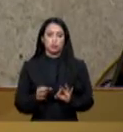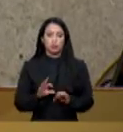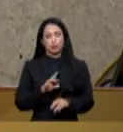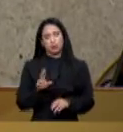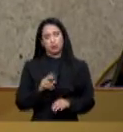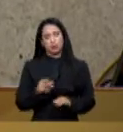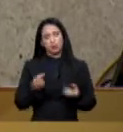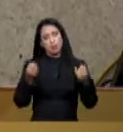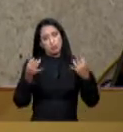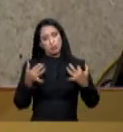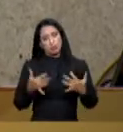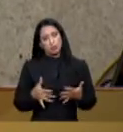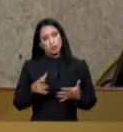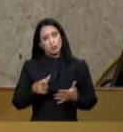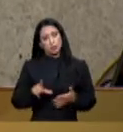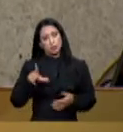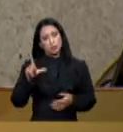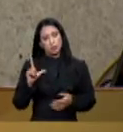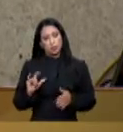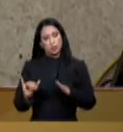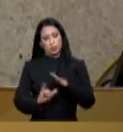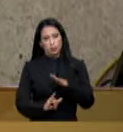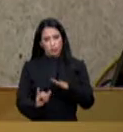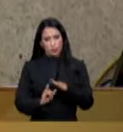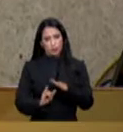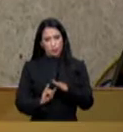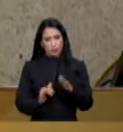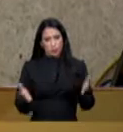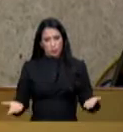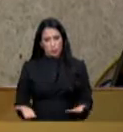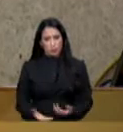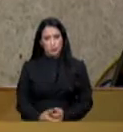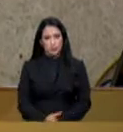exposição mais informal.